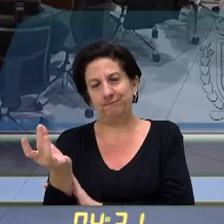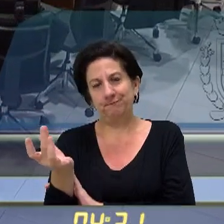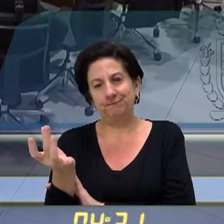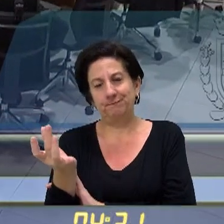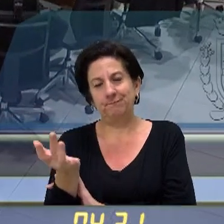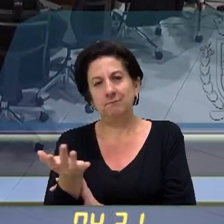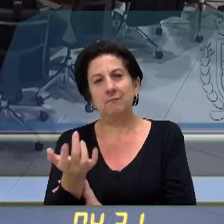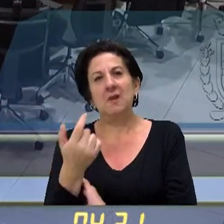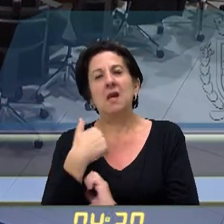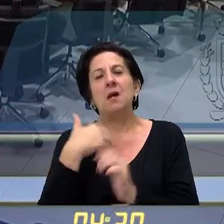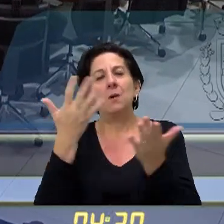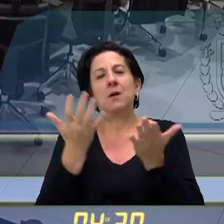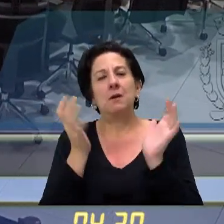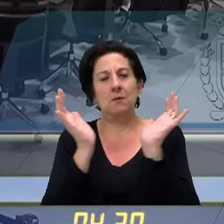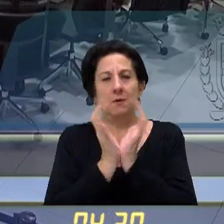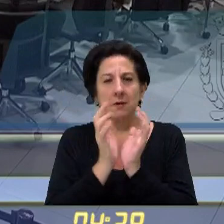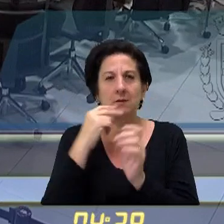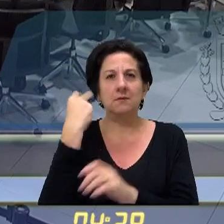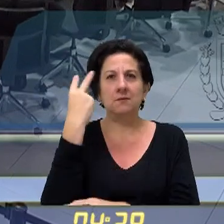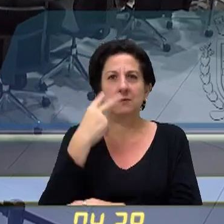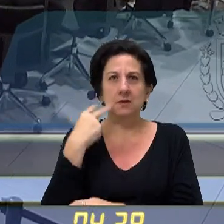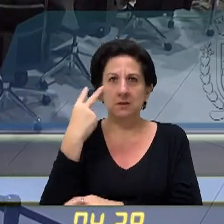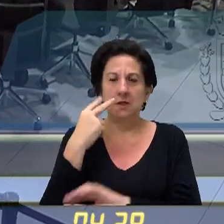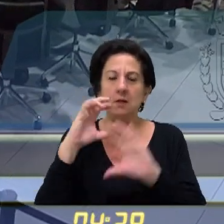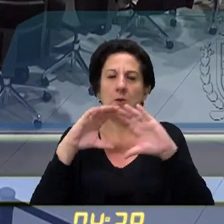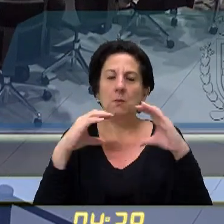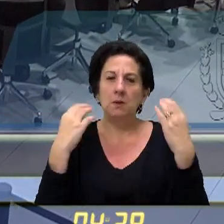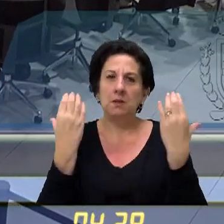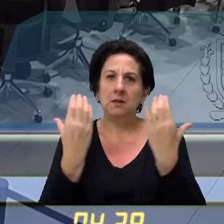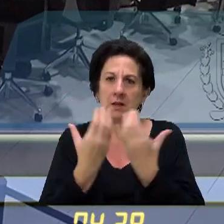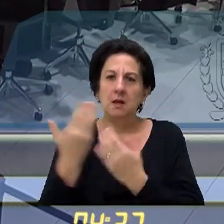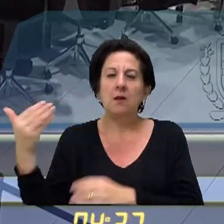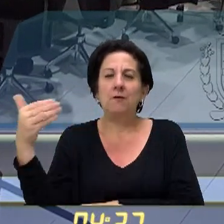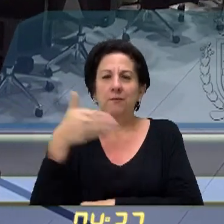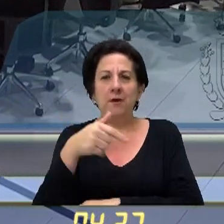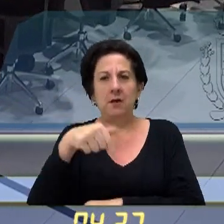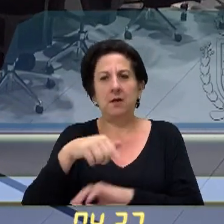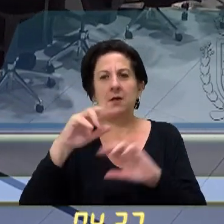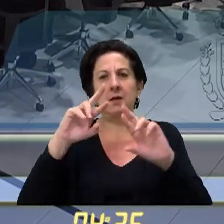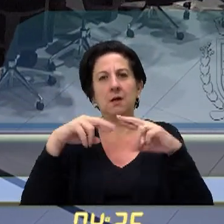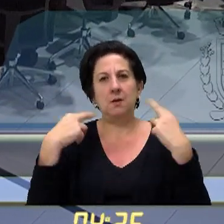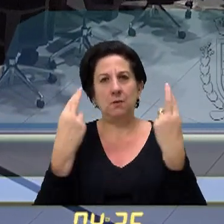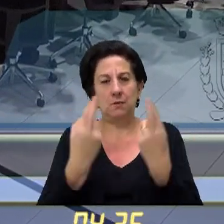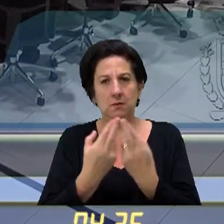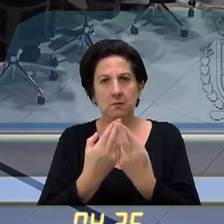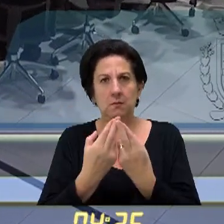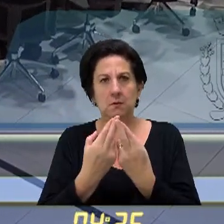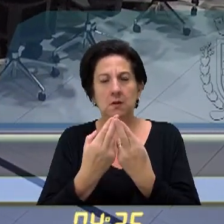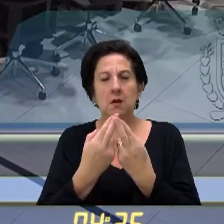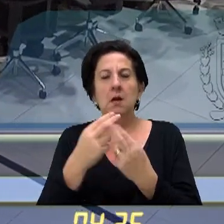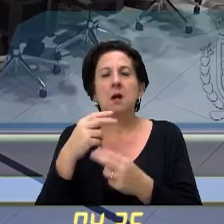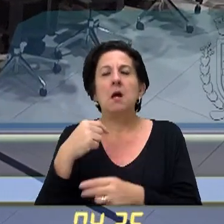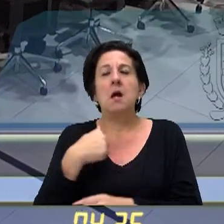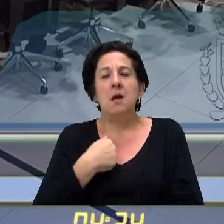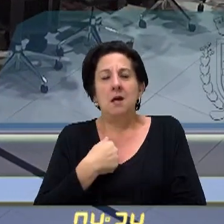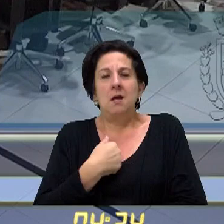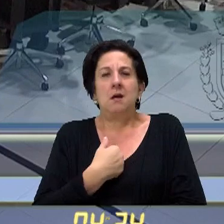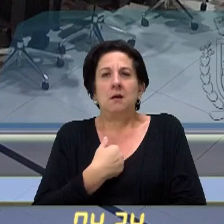Então eu quero, colegas vereadores e comunidade que está presente nessa noite, dizer que este